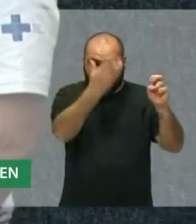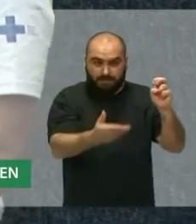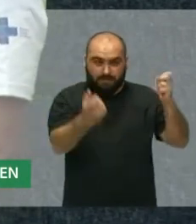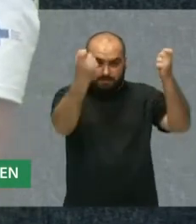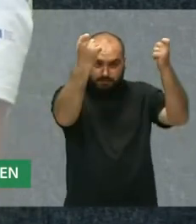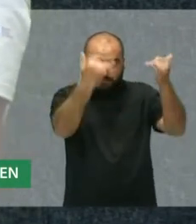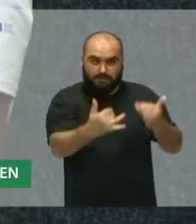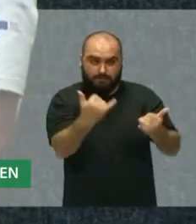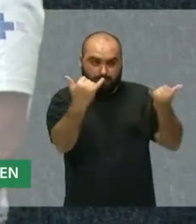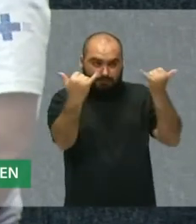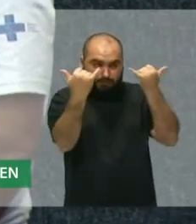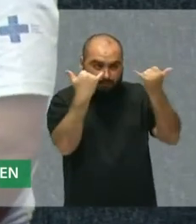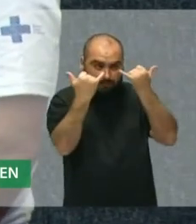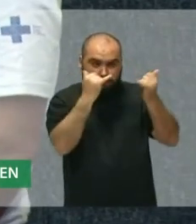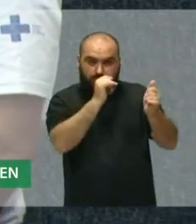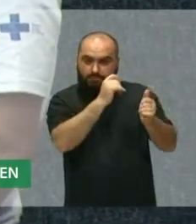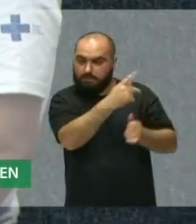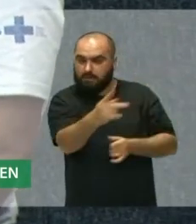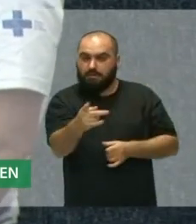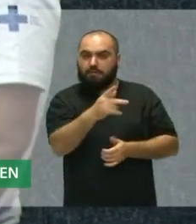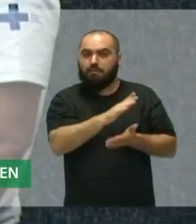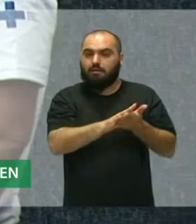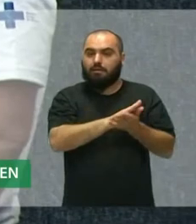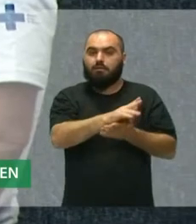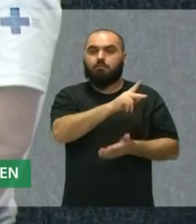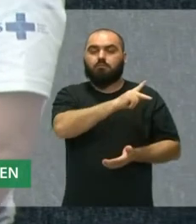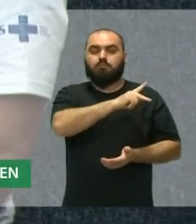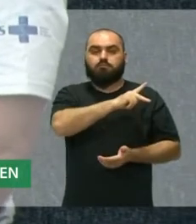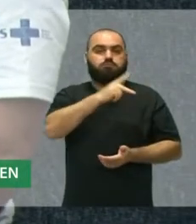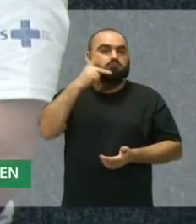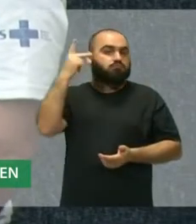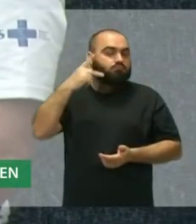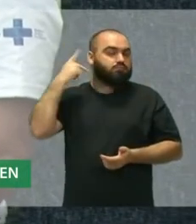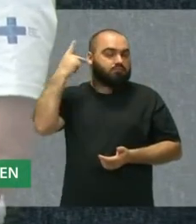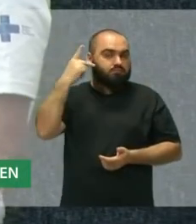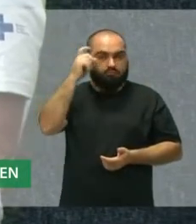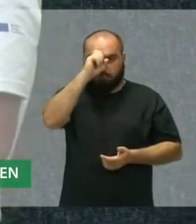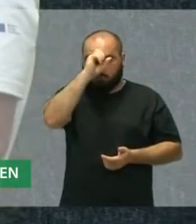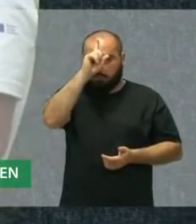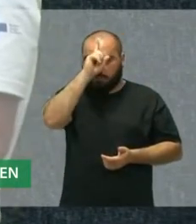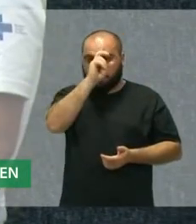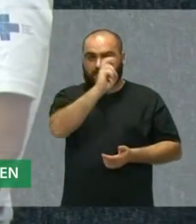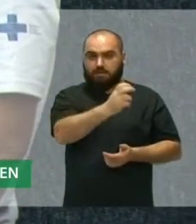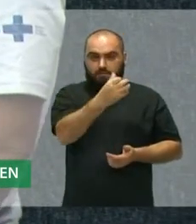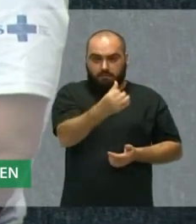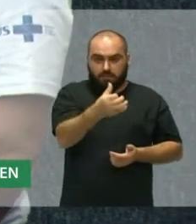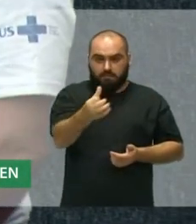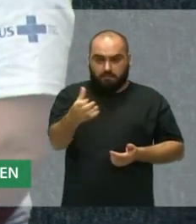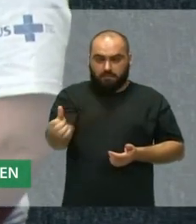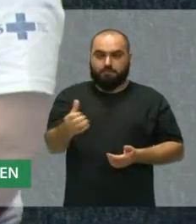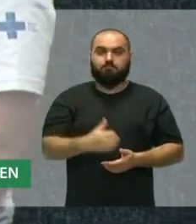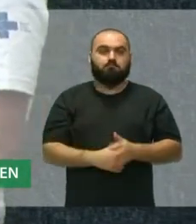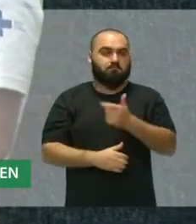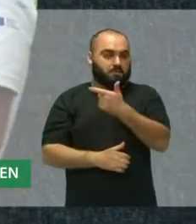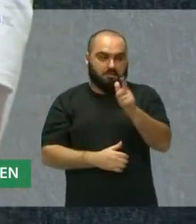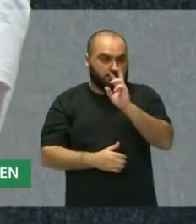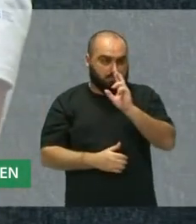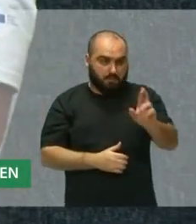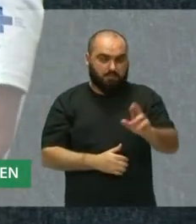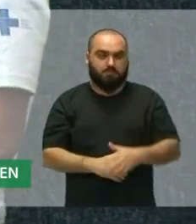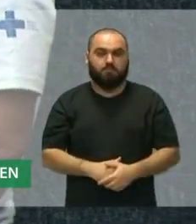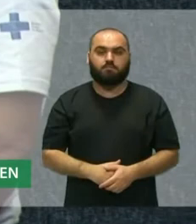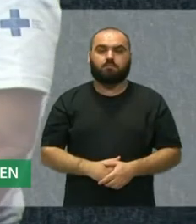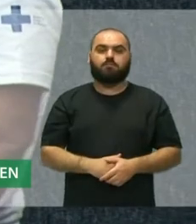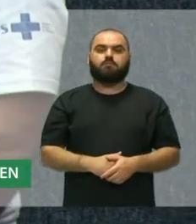informação a respeito da política do pró-hospital, a Lei Municipal 5666, que não tem resposta. Eu acho